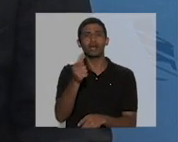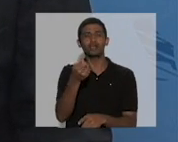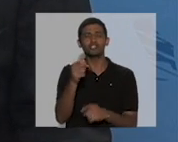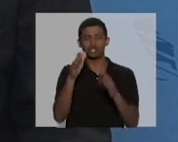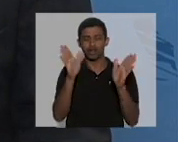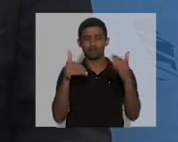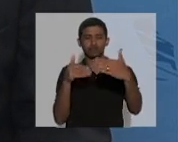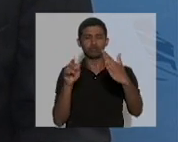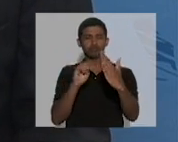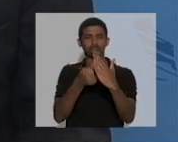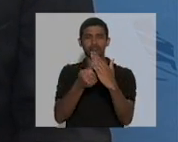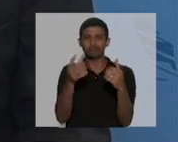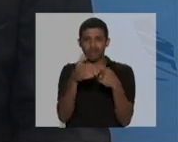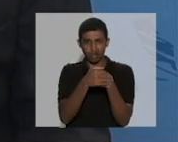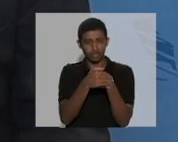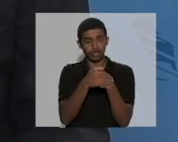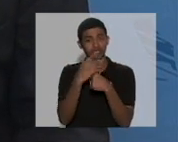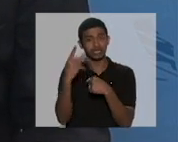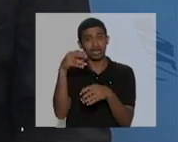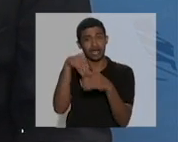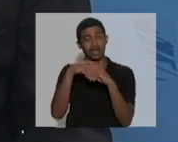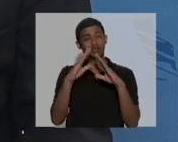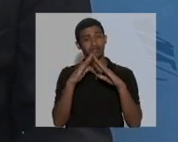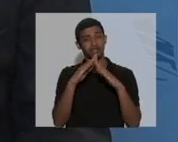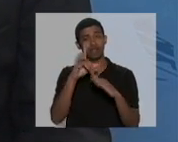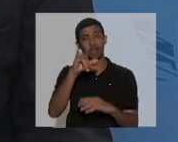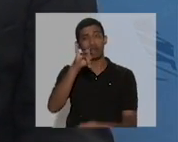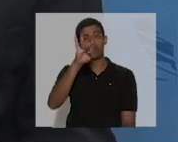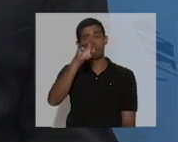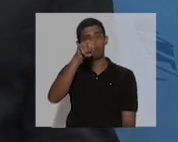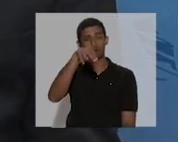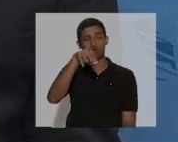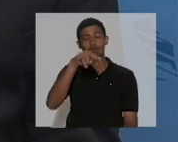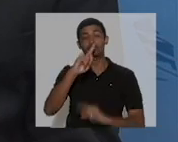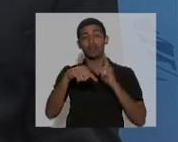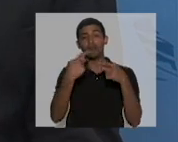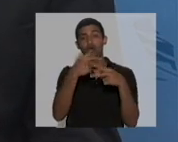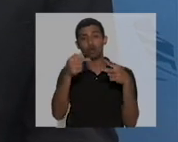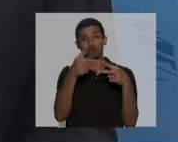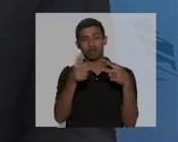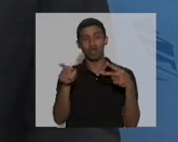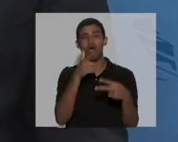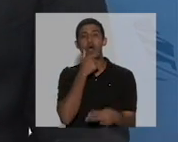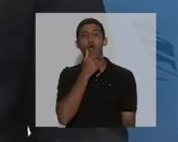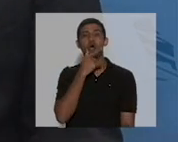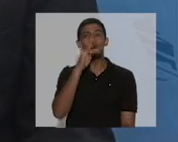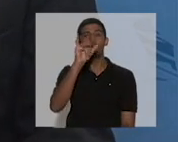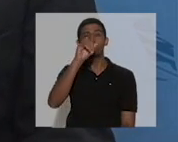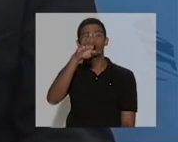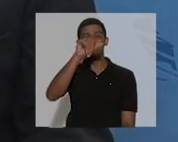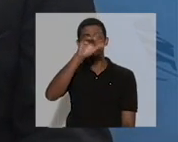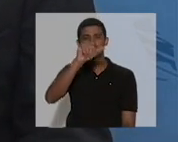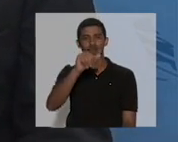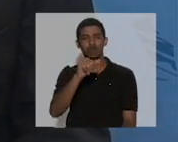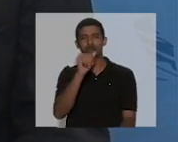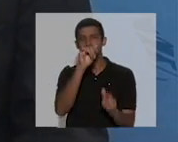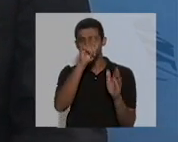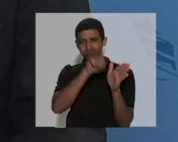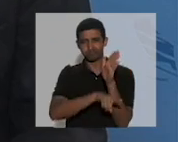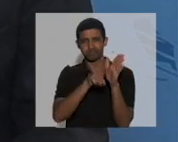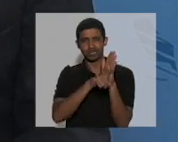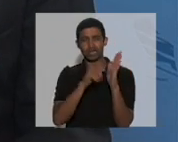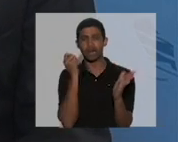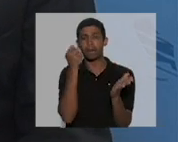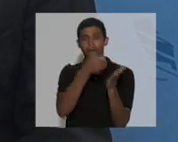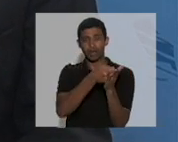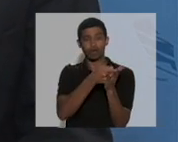de cofre suíço na residência dele no Leblon. O Nussmann, em 2 semanas, ele retificou a declaração de imposto de renda, informando